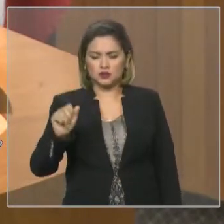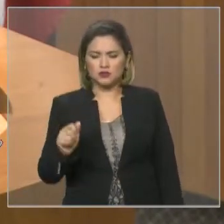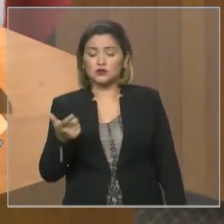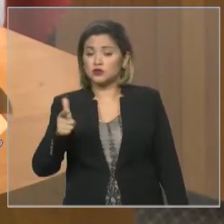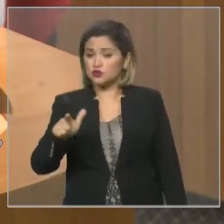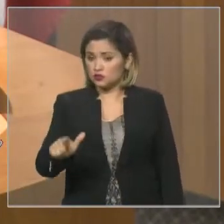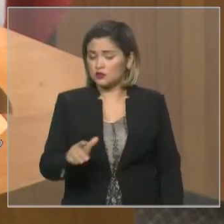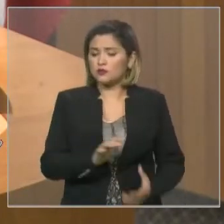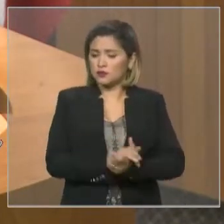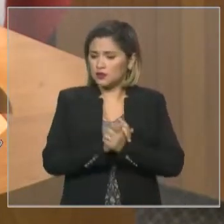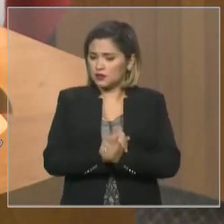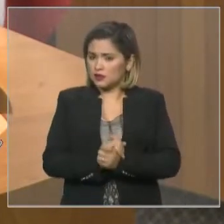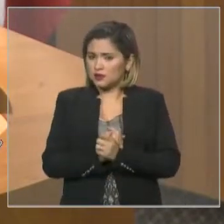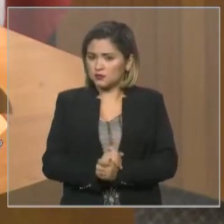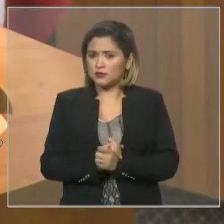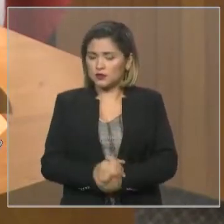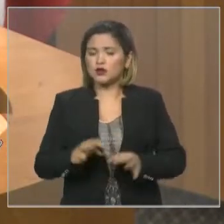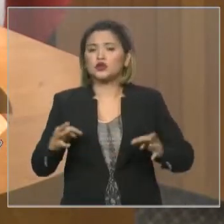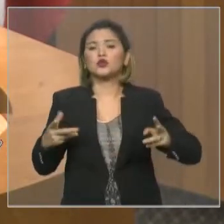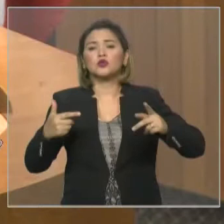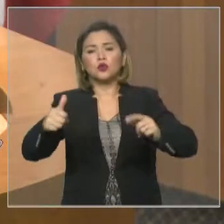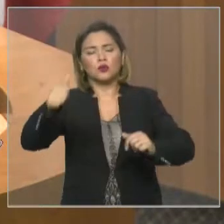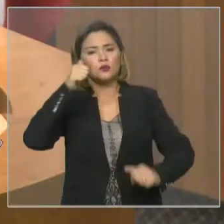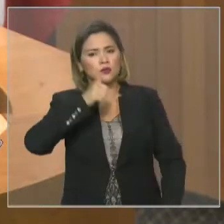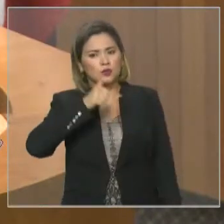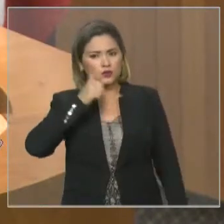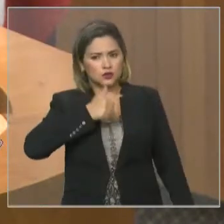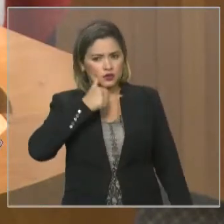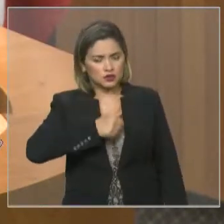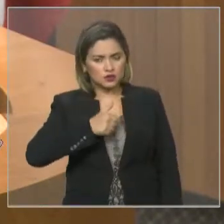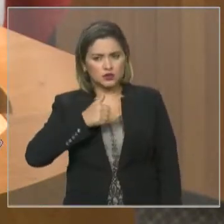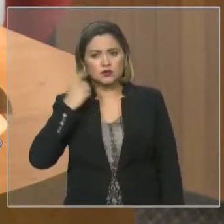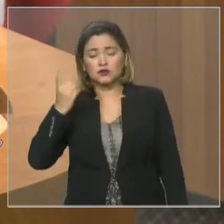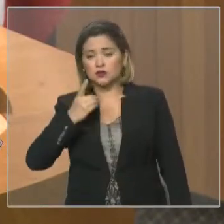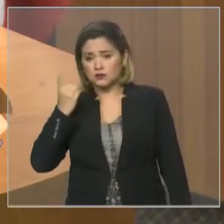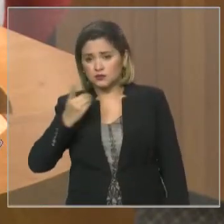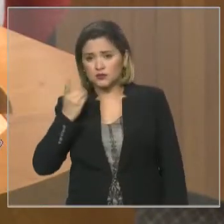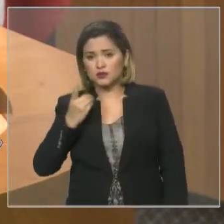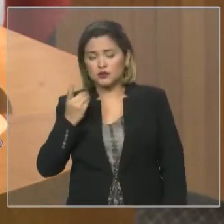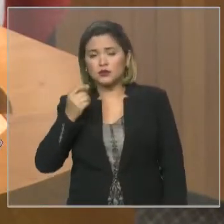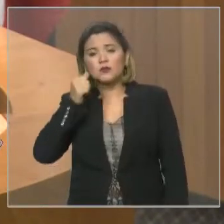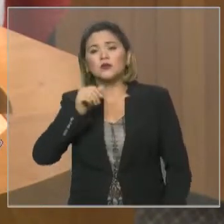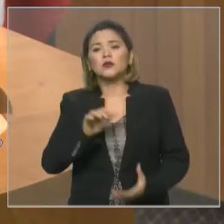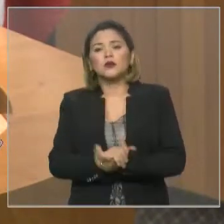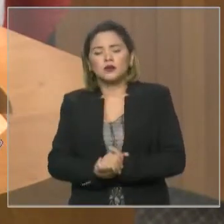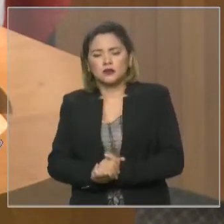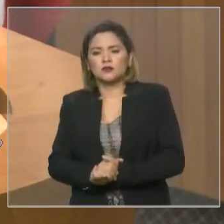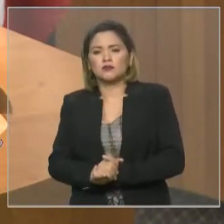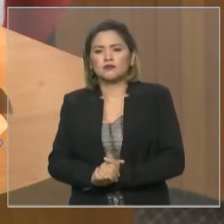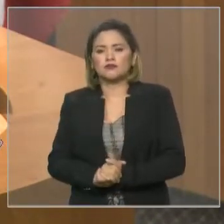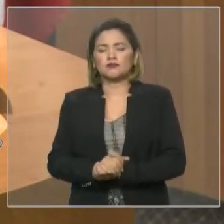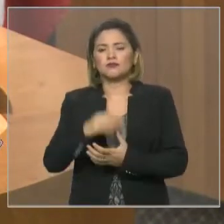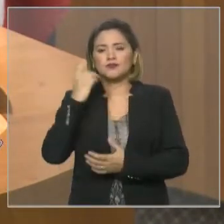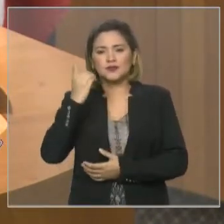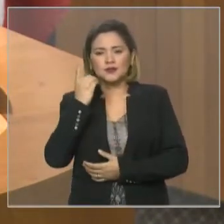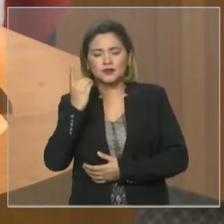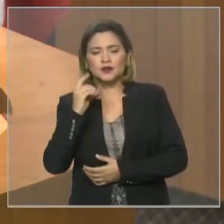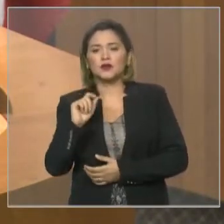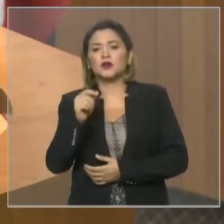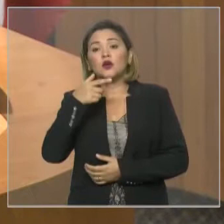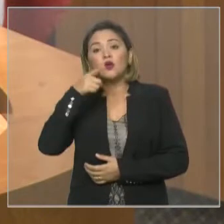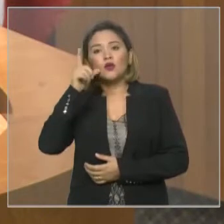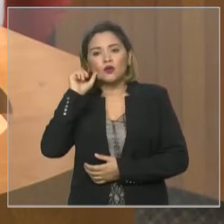queria parabenizar aqui a todas as mulheres dos deputados que ontem tomaram posse. No mais, senhor presidente, falar sobre a